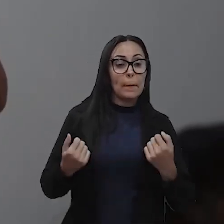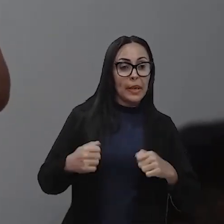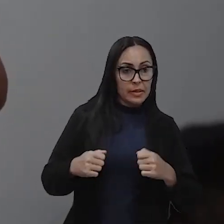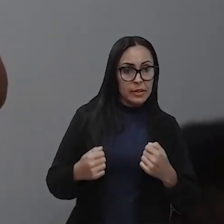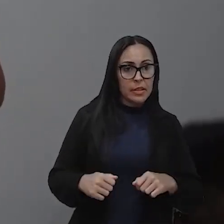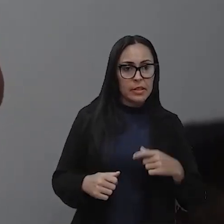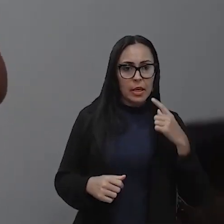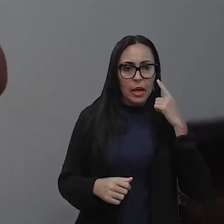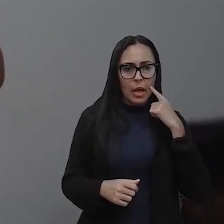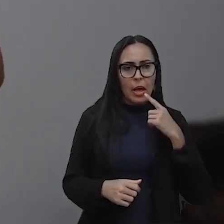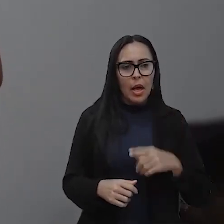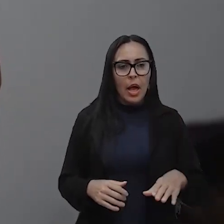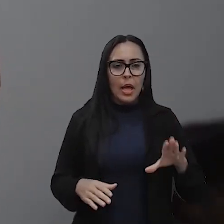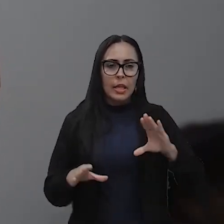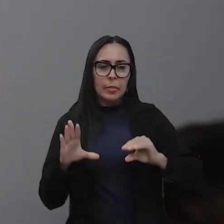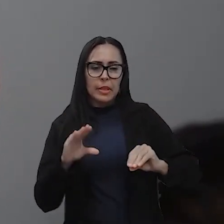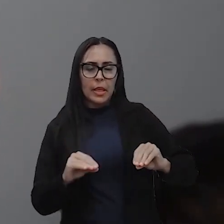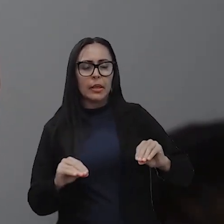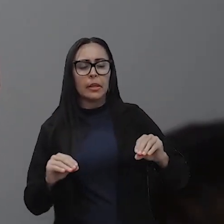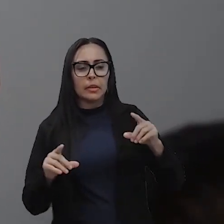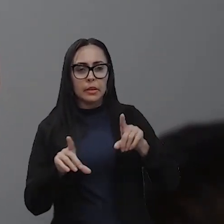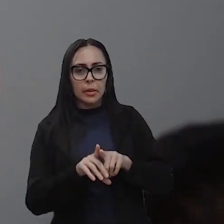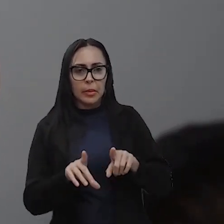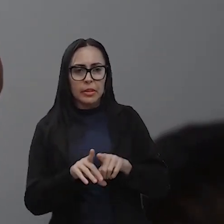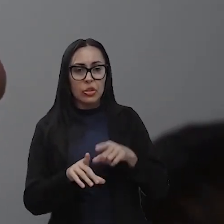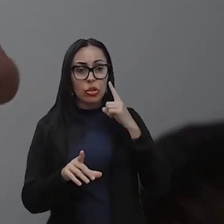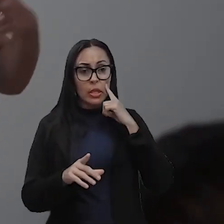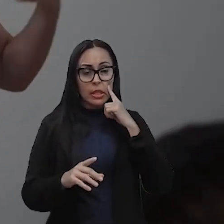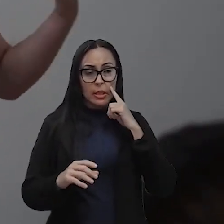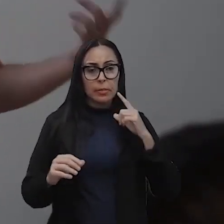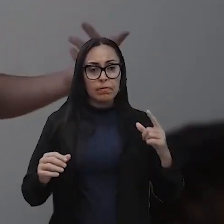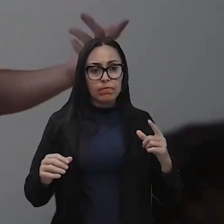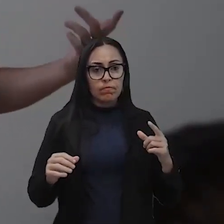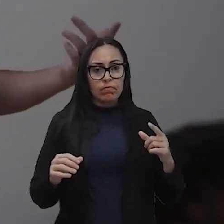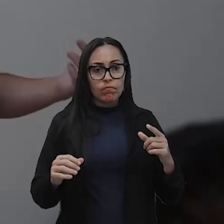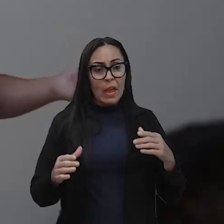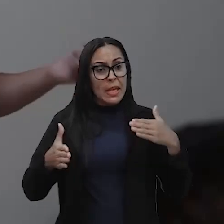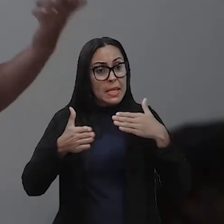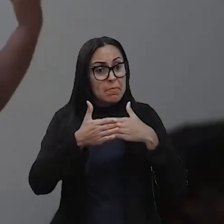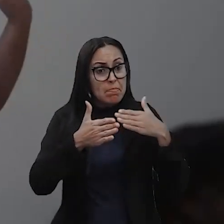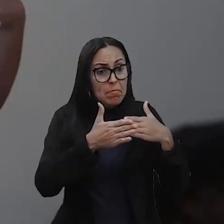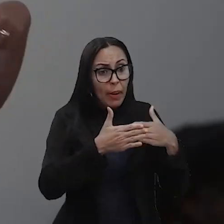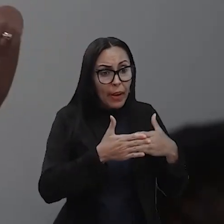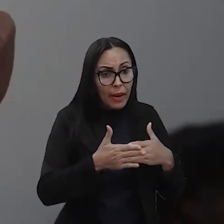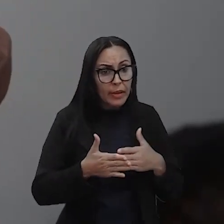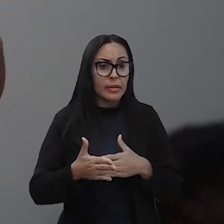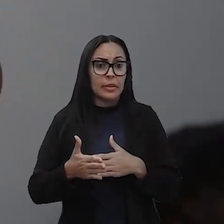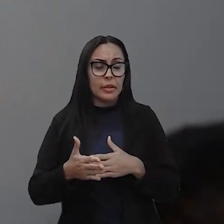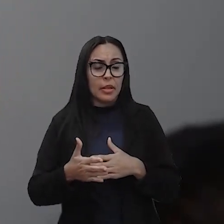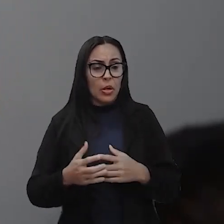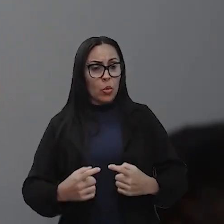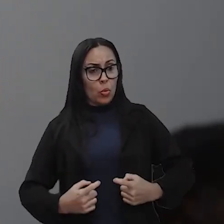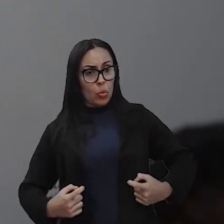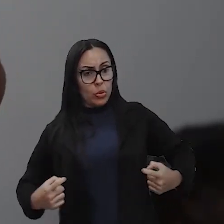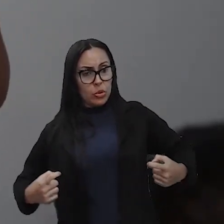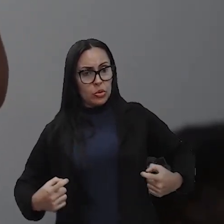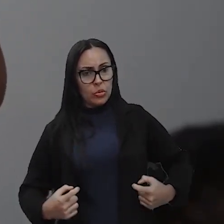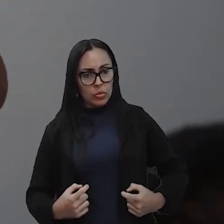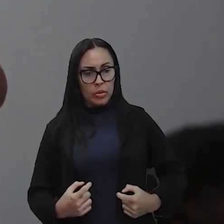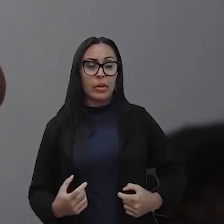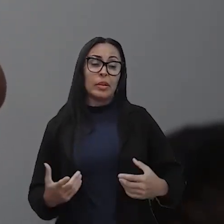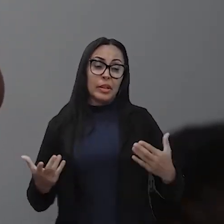dos poros. Se a gente faz um bloqueio disso, um antitranspirante, a gente está impedindo do